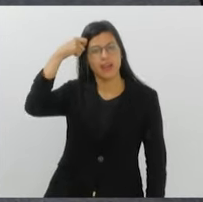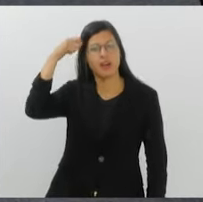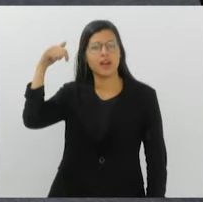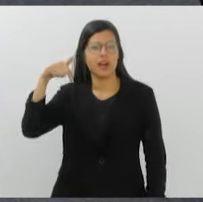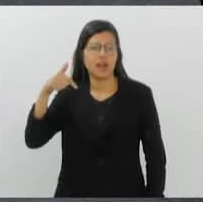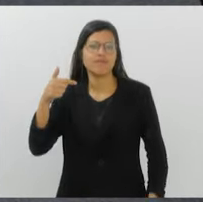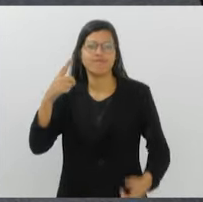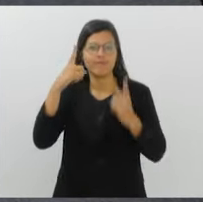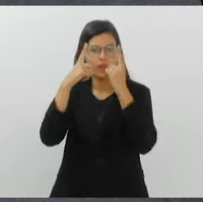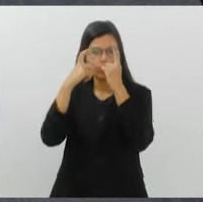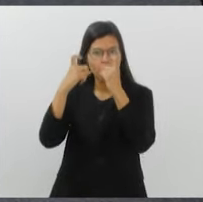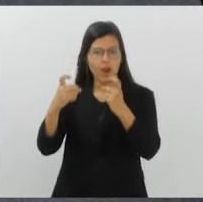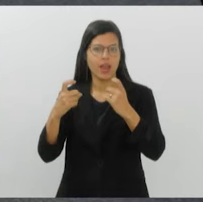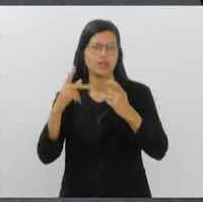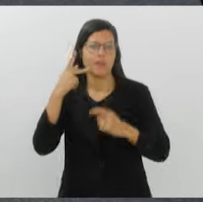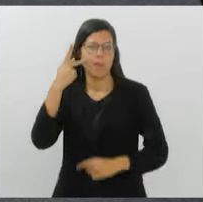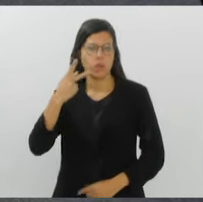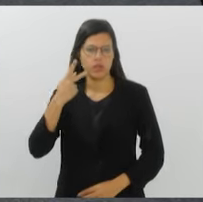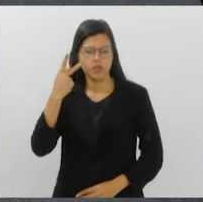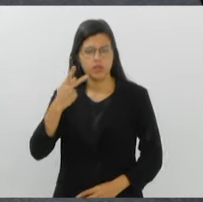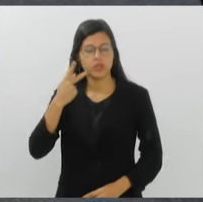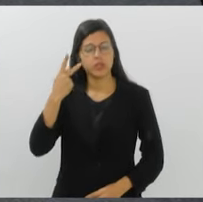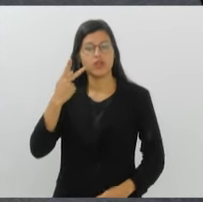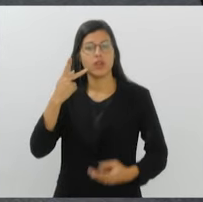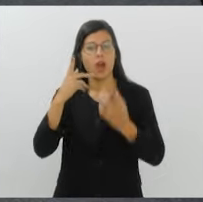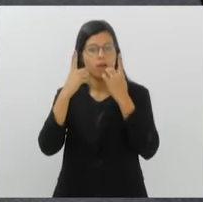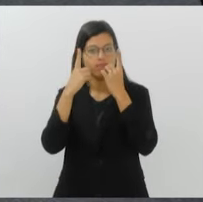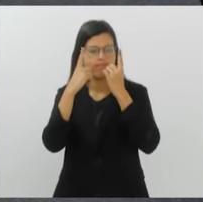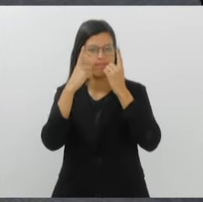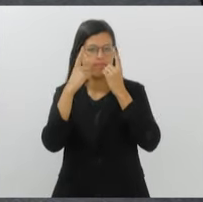situação de violência política, é colocada